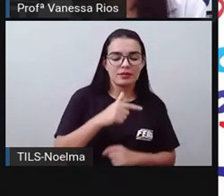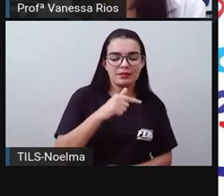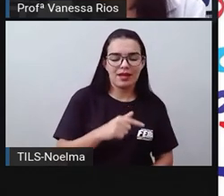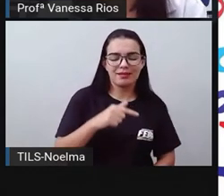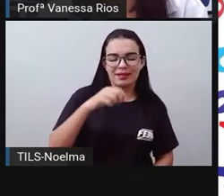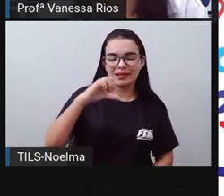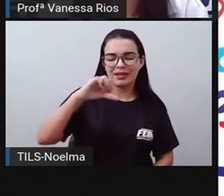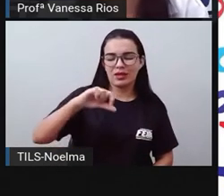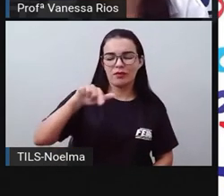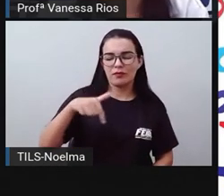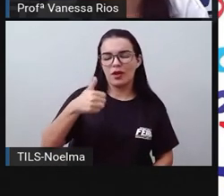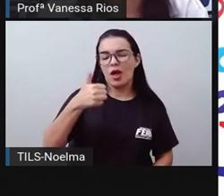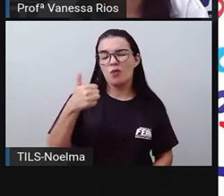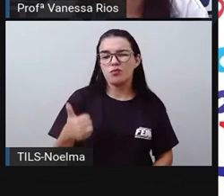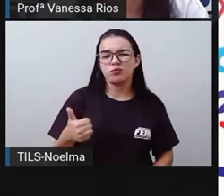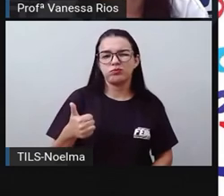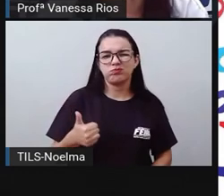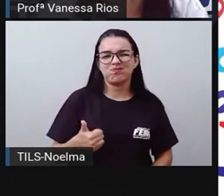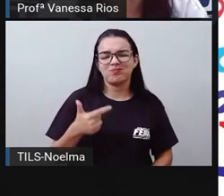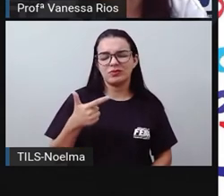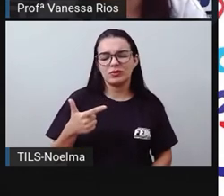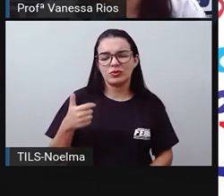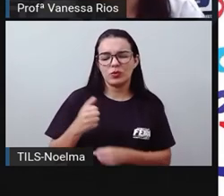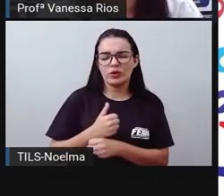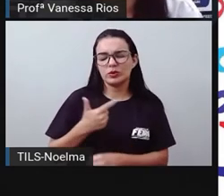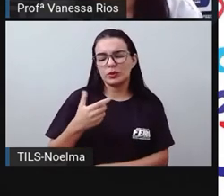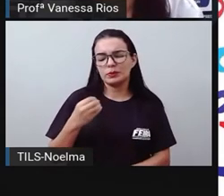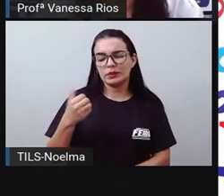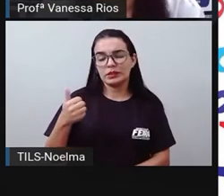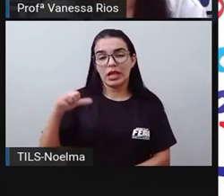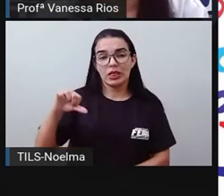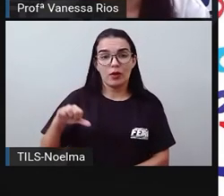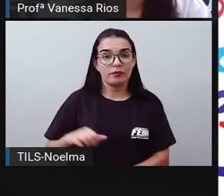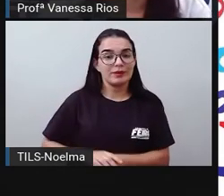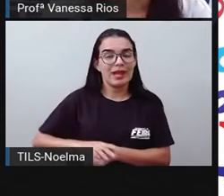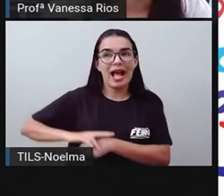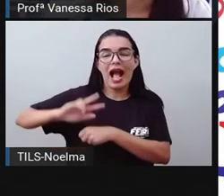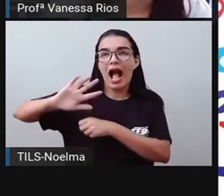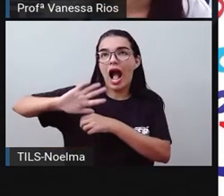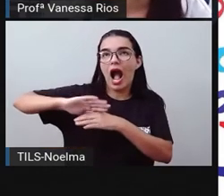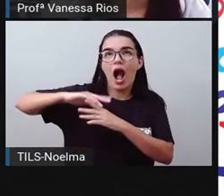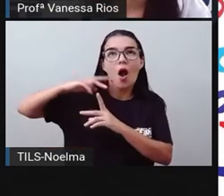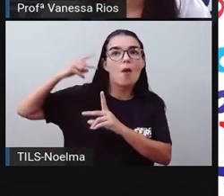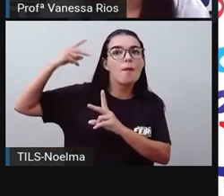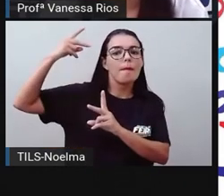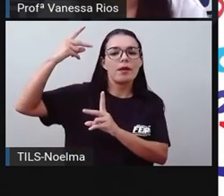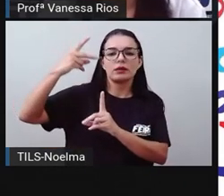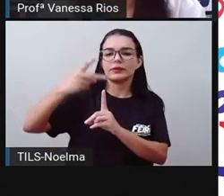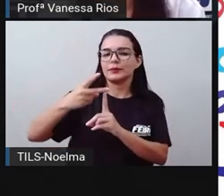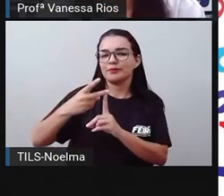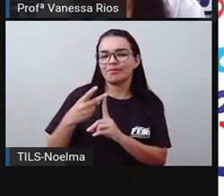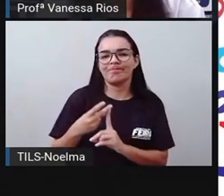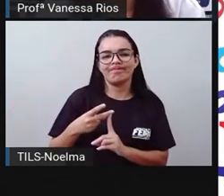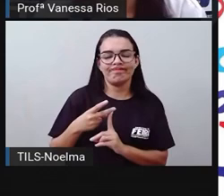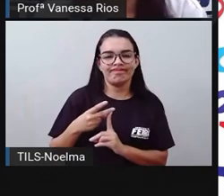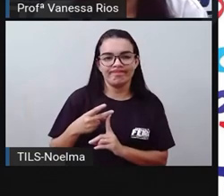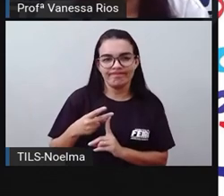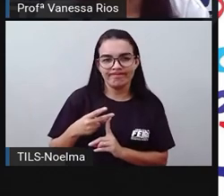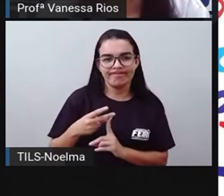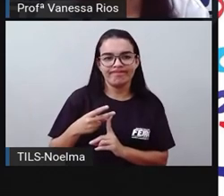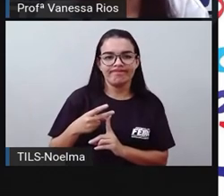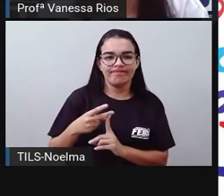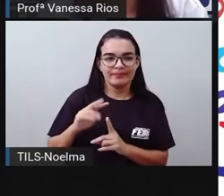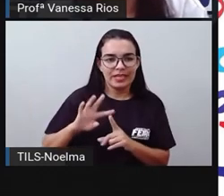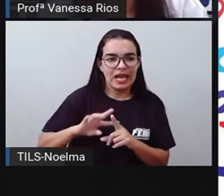de toneladas em 2019. Então, a gente observa aí, em 9 anos passados,